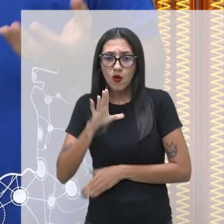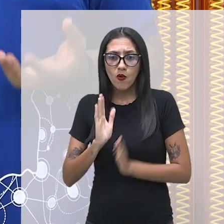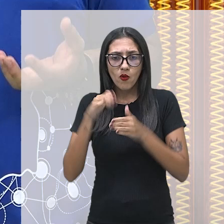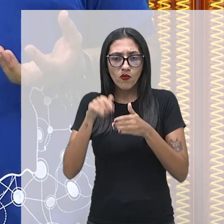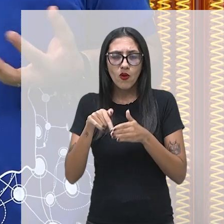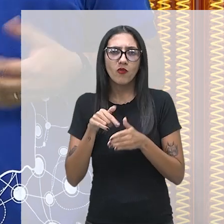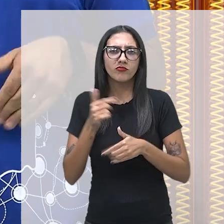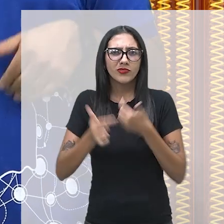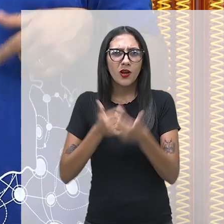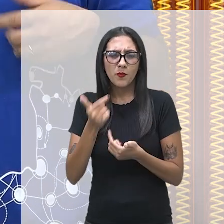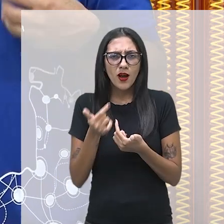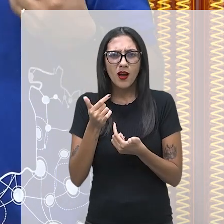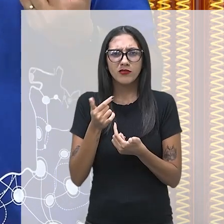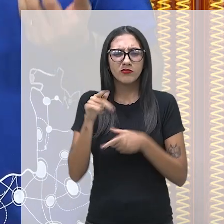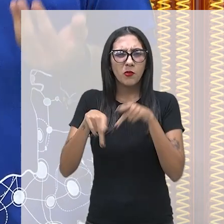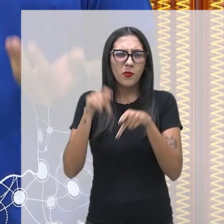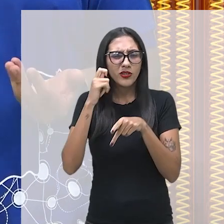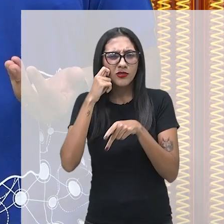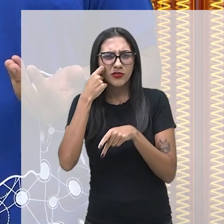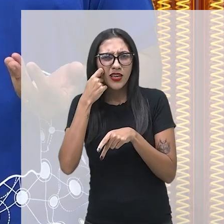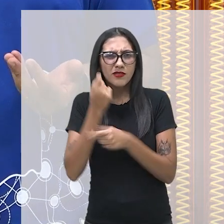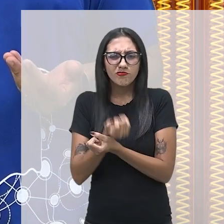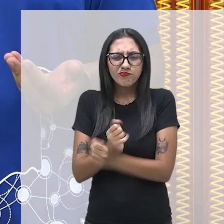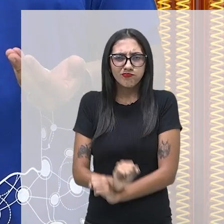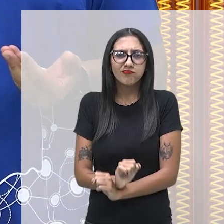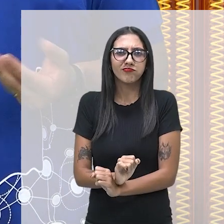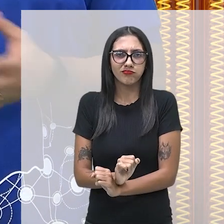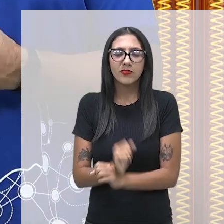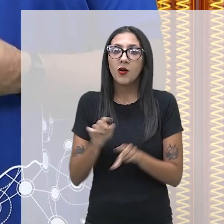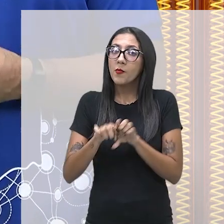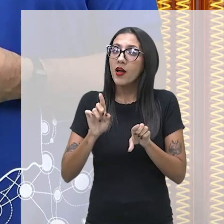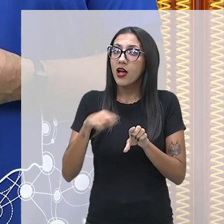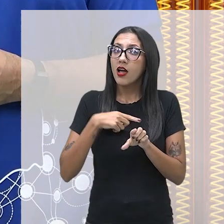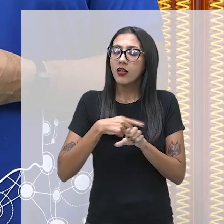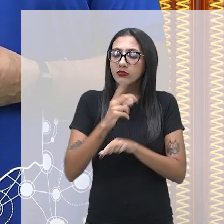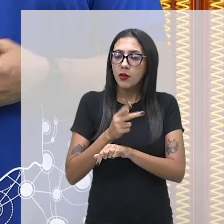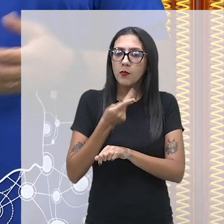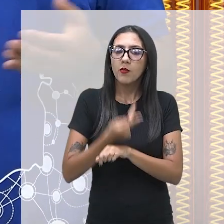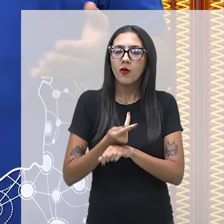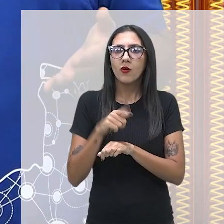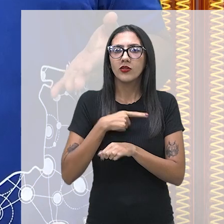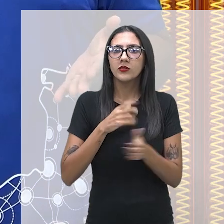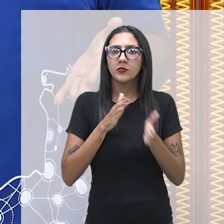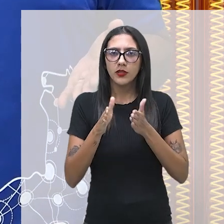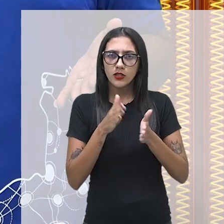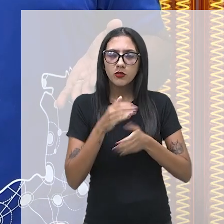escravizada negra. Após a abolição da escravidão, após lá o